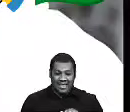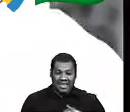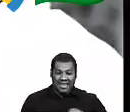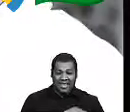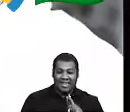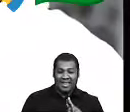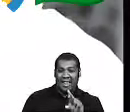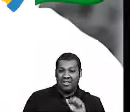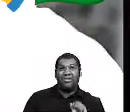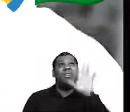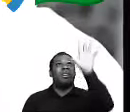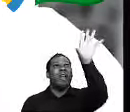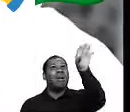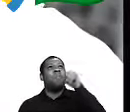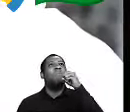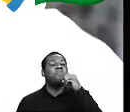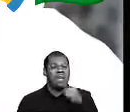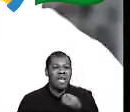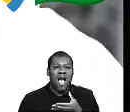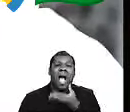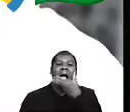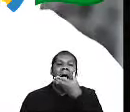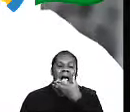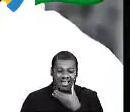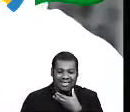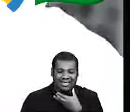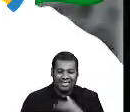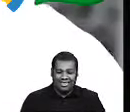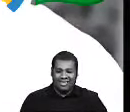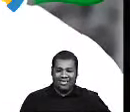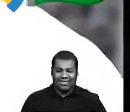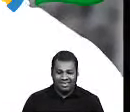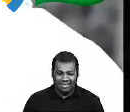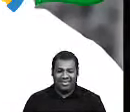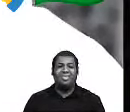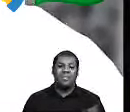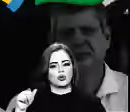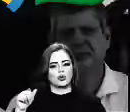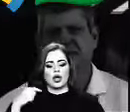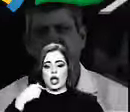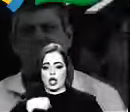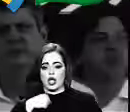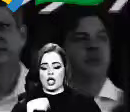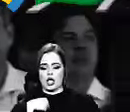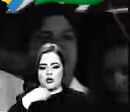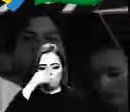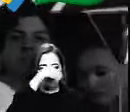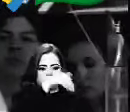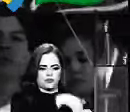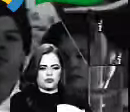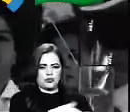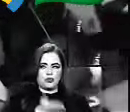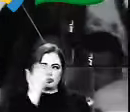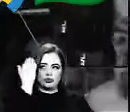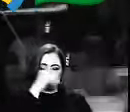no eixo do mal. Rússia, China, Irã, Venezuela, Nicarágua, Cuba, Coreia do Norte e Brasil.